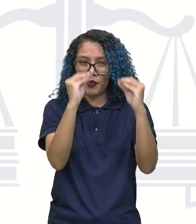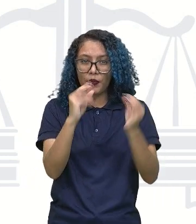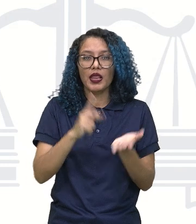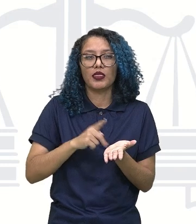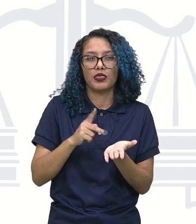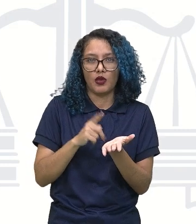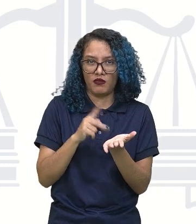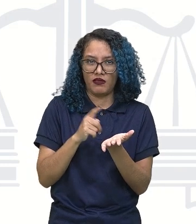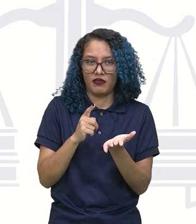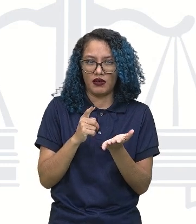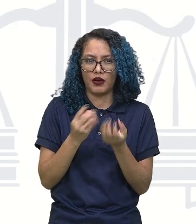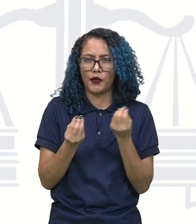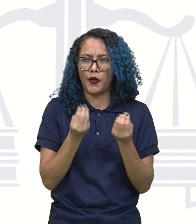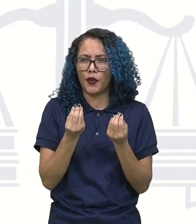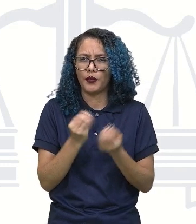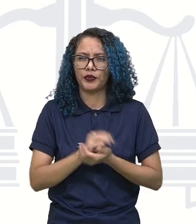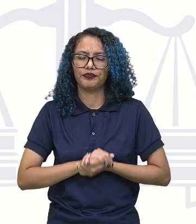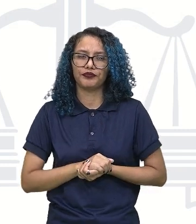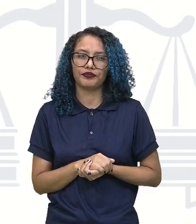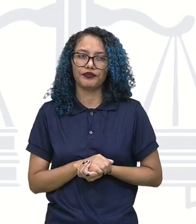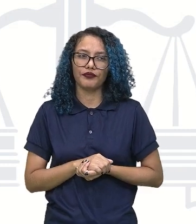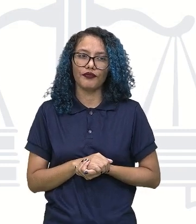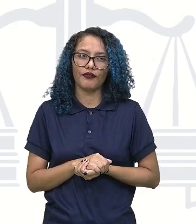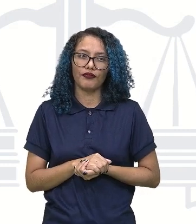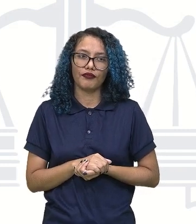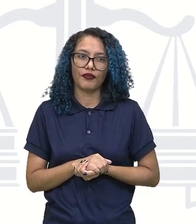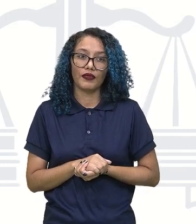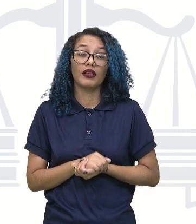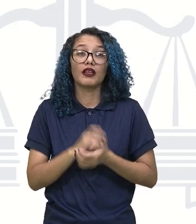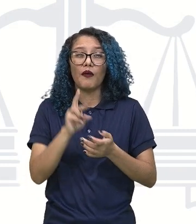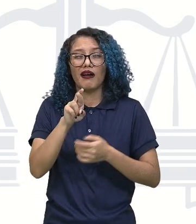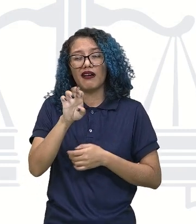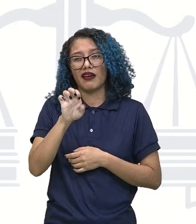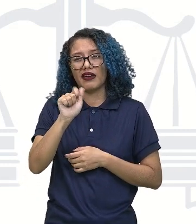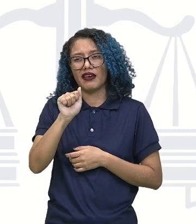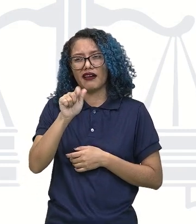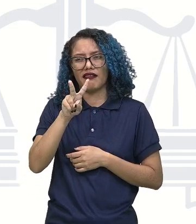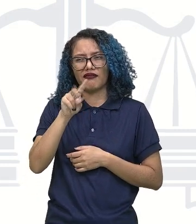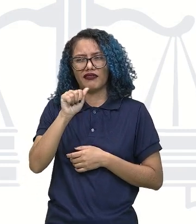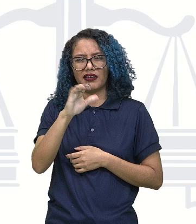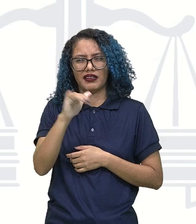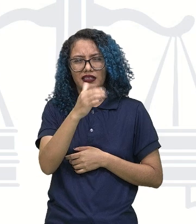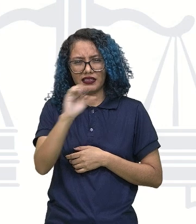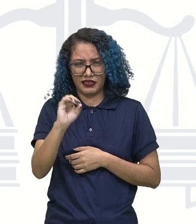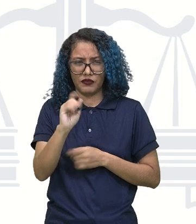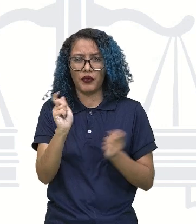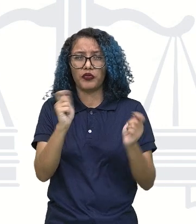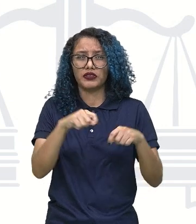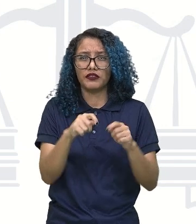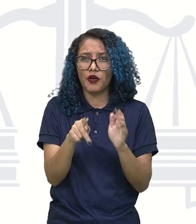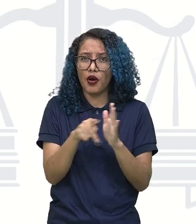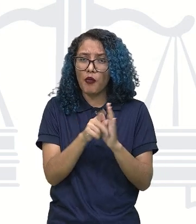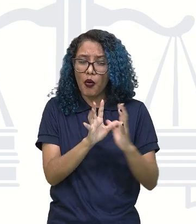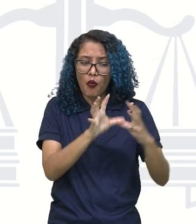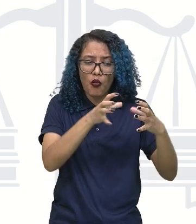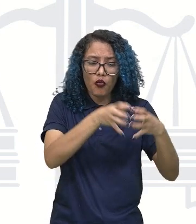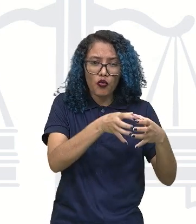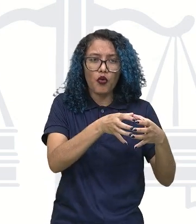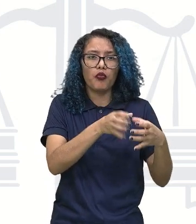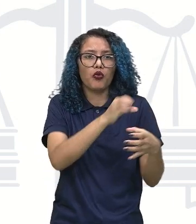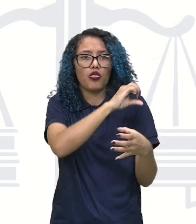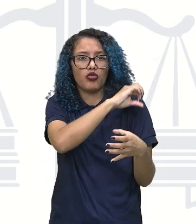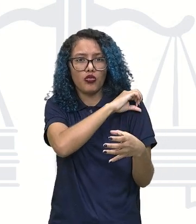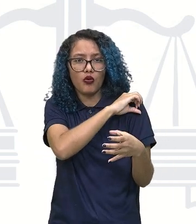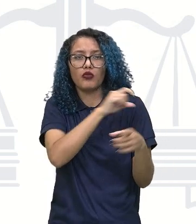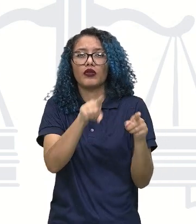Ela é realizada, né, no 9º ano do ensino fundamental e no 3º ano, né, na Sim. 3ª série